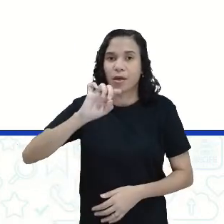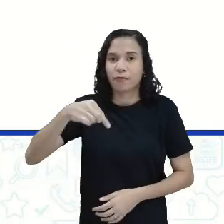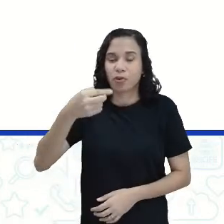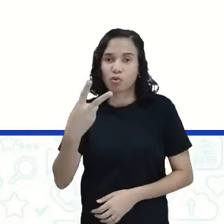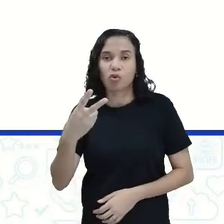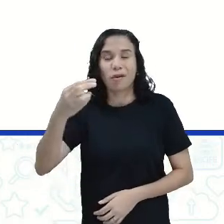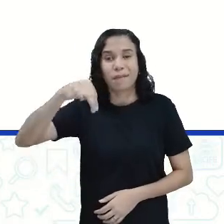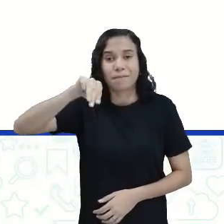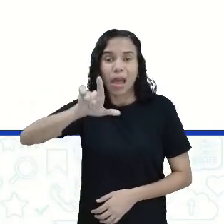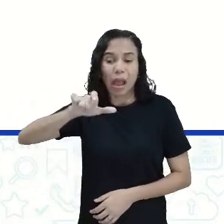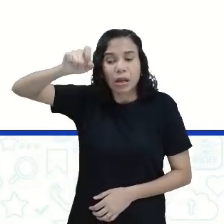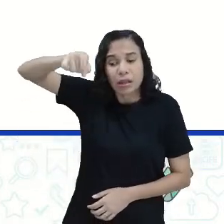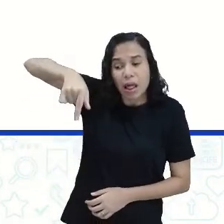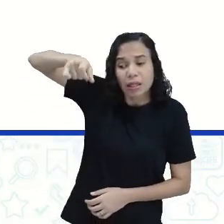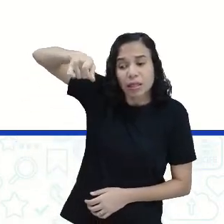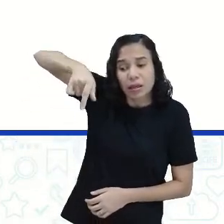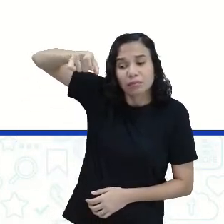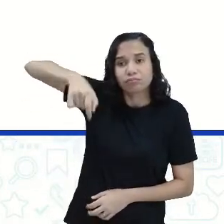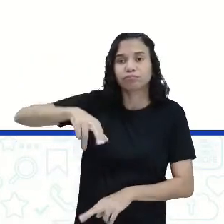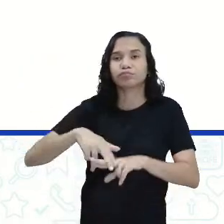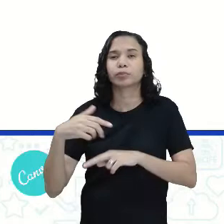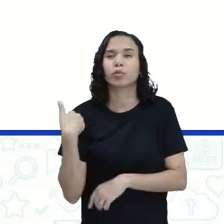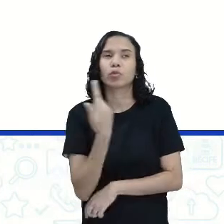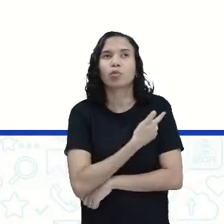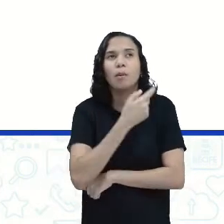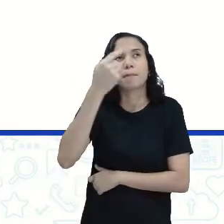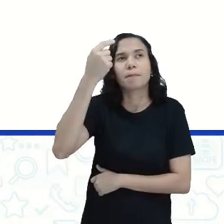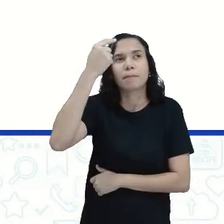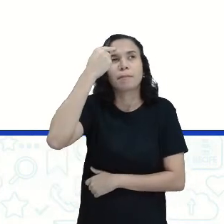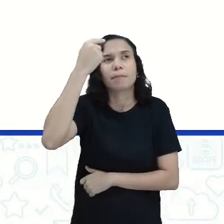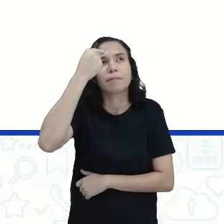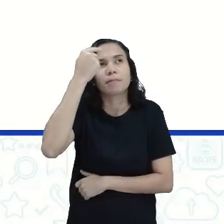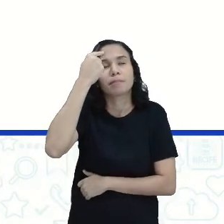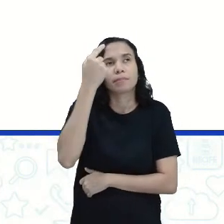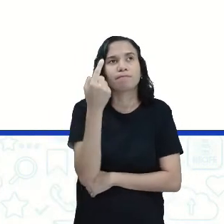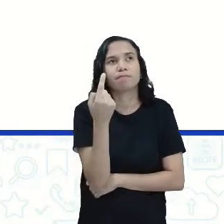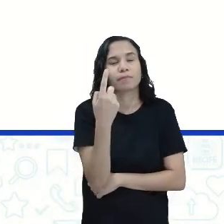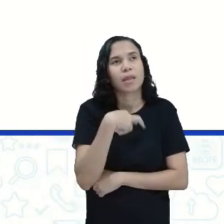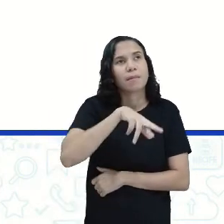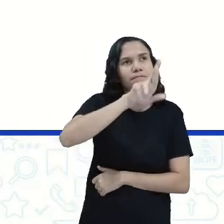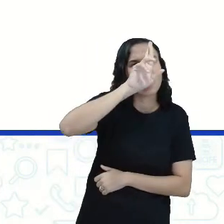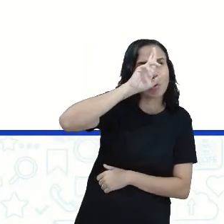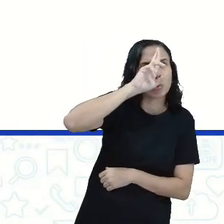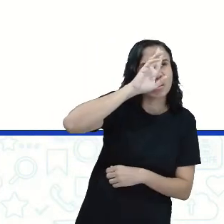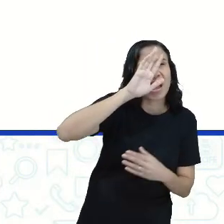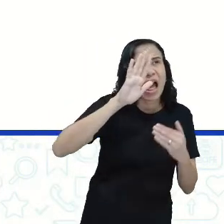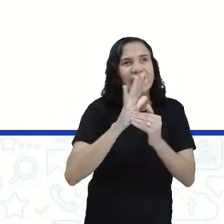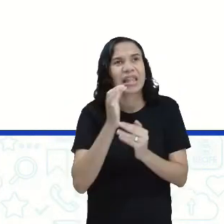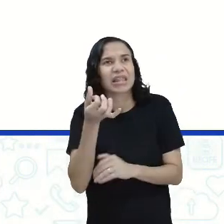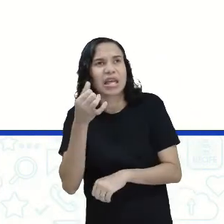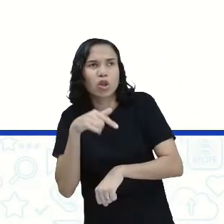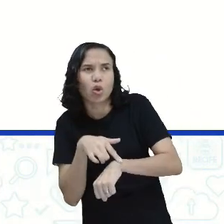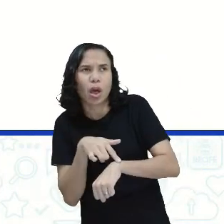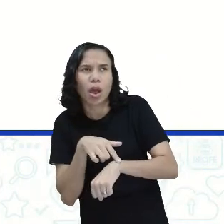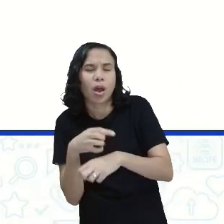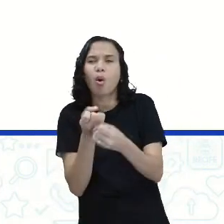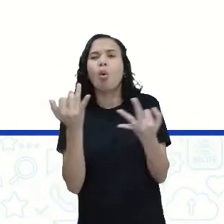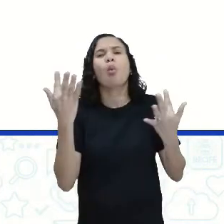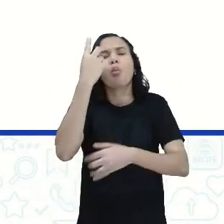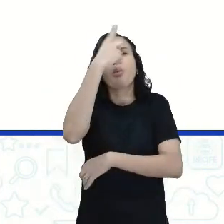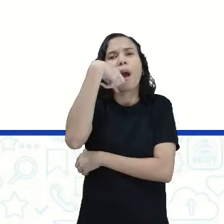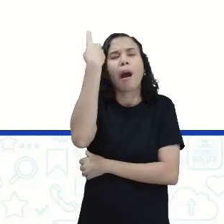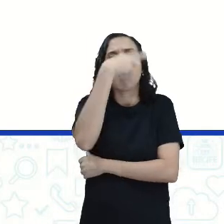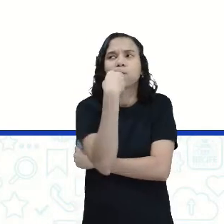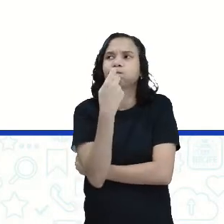0,2 milímetros. E aí, a gente vai pensar assim, de meia-noite até 6 da manhã tem quantas horas?